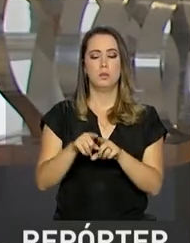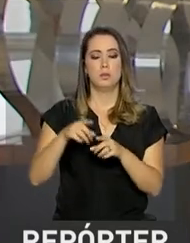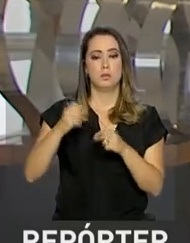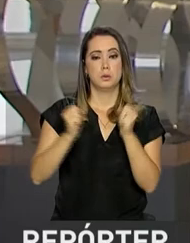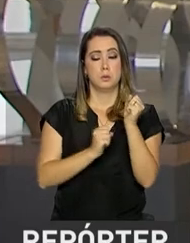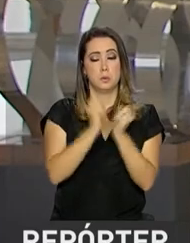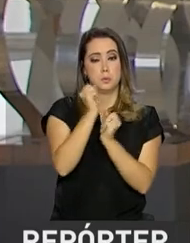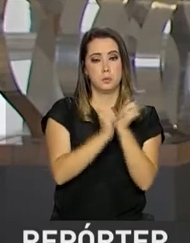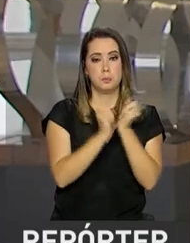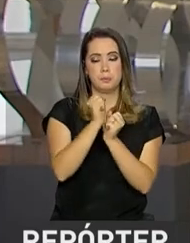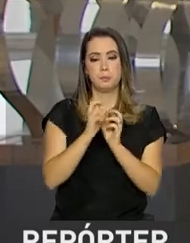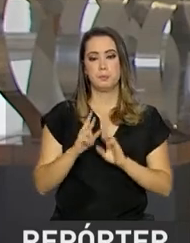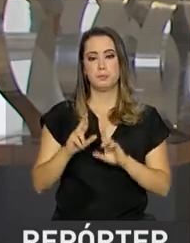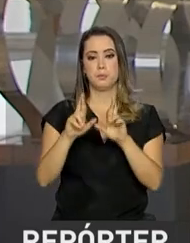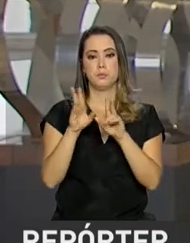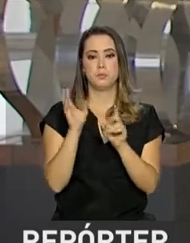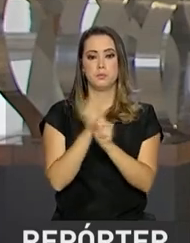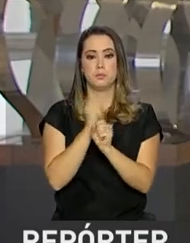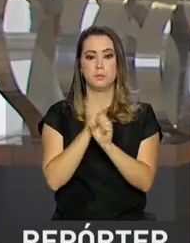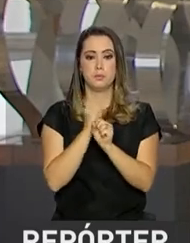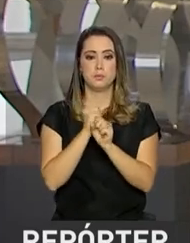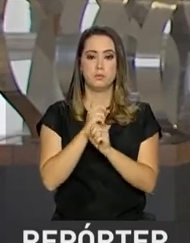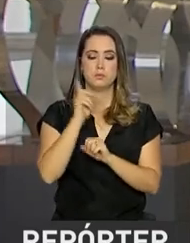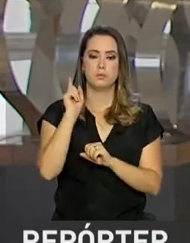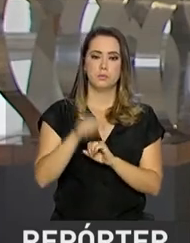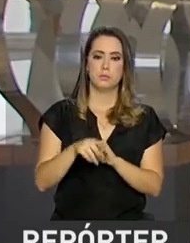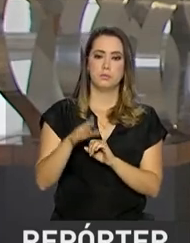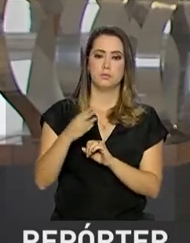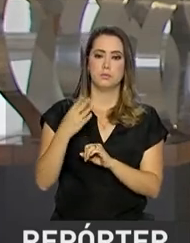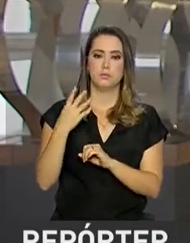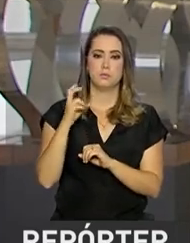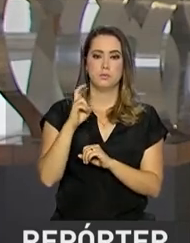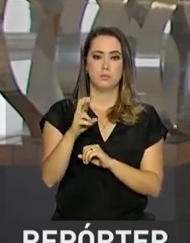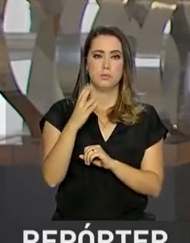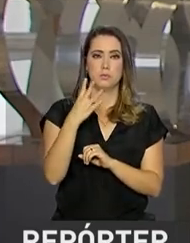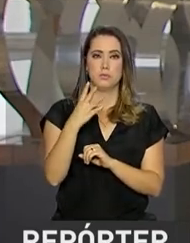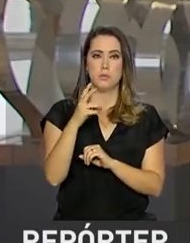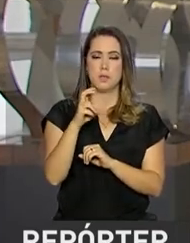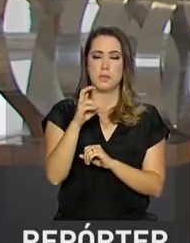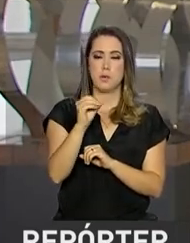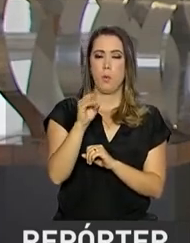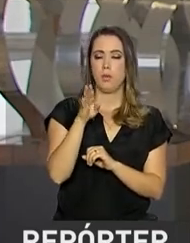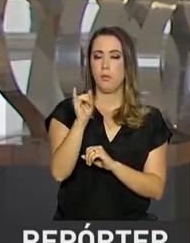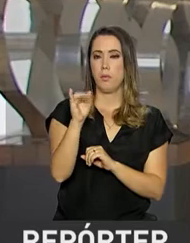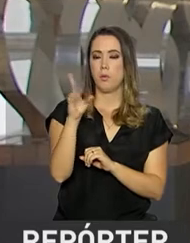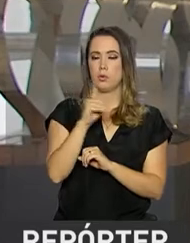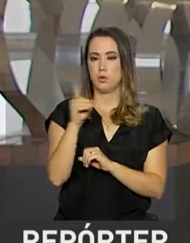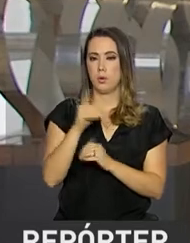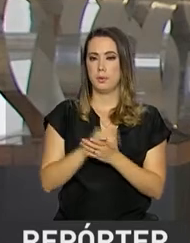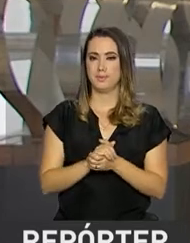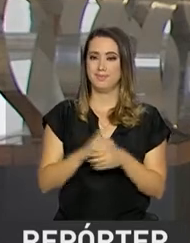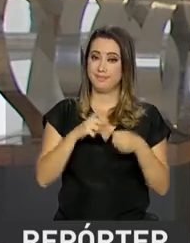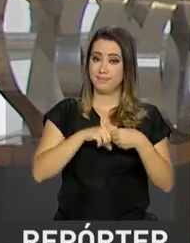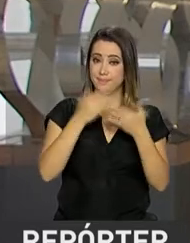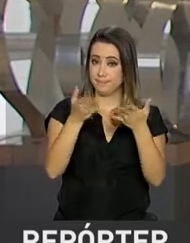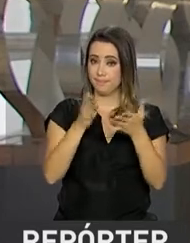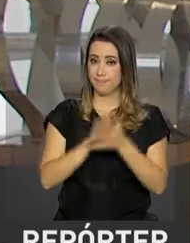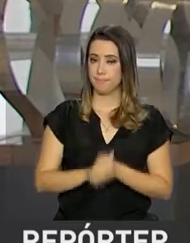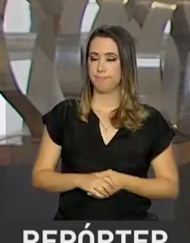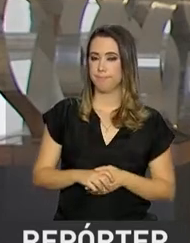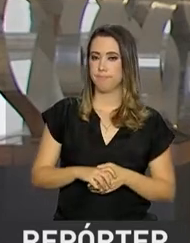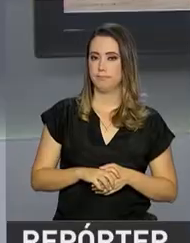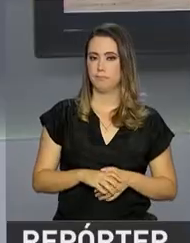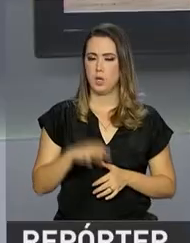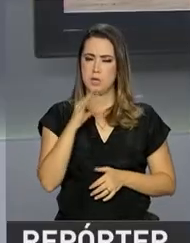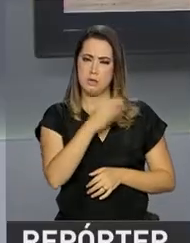serviços estima que este saldo positivo será de 50 bilhões de dólares eu voto com você no estúdio jaime